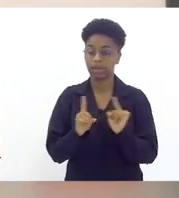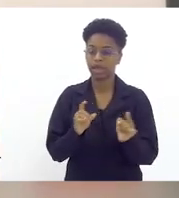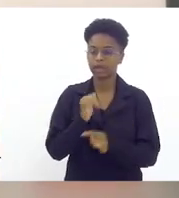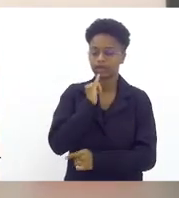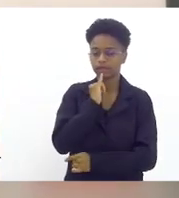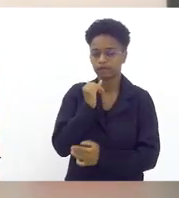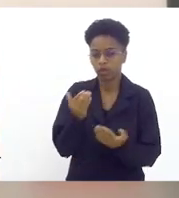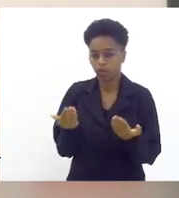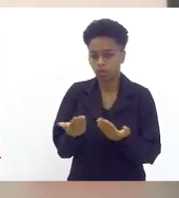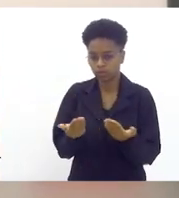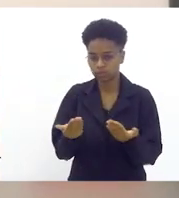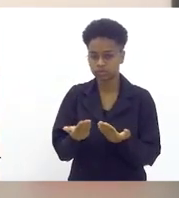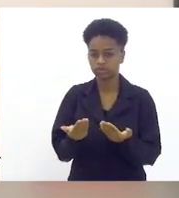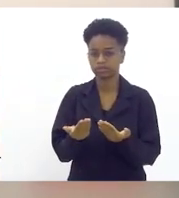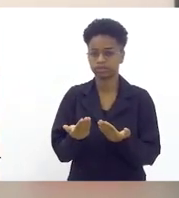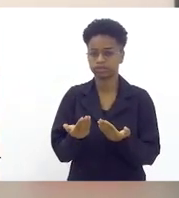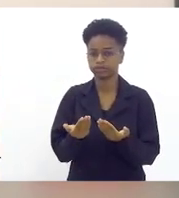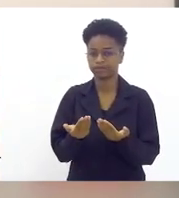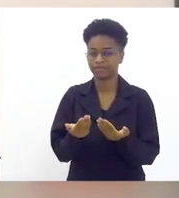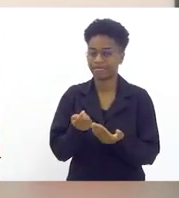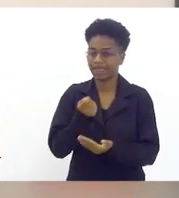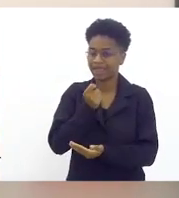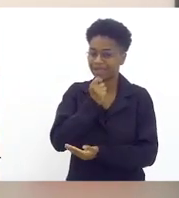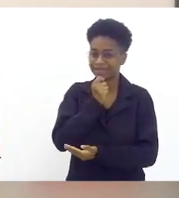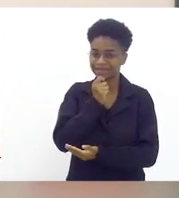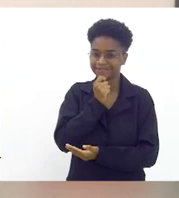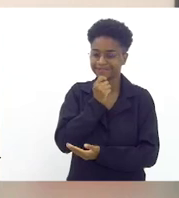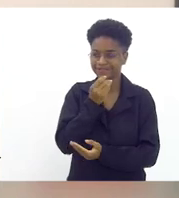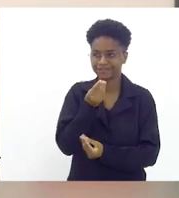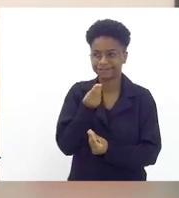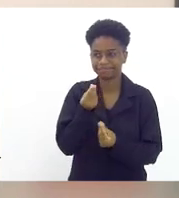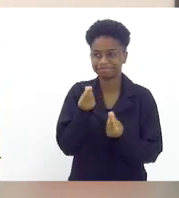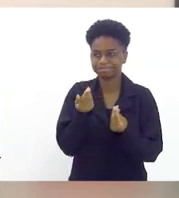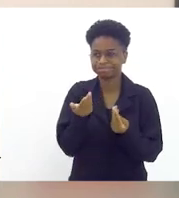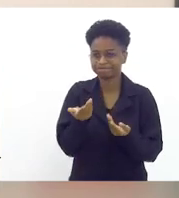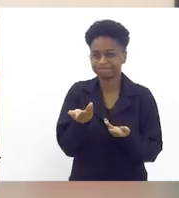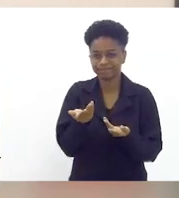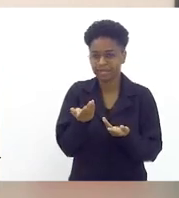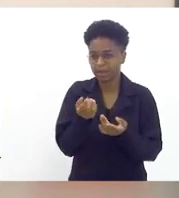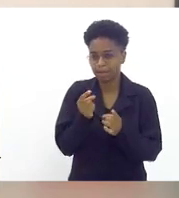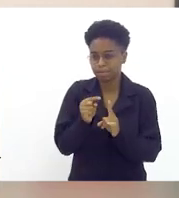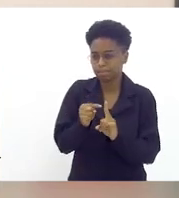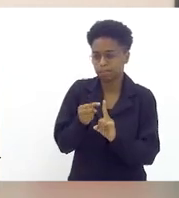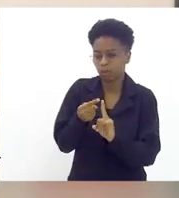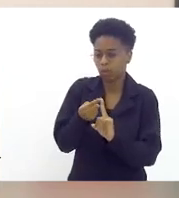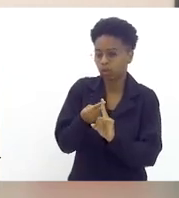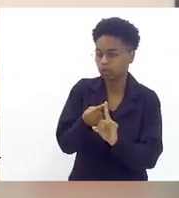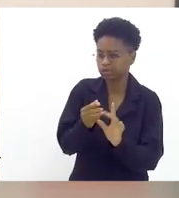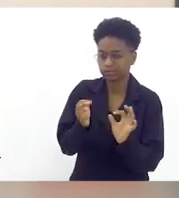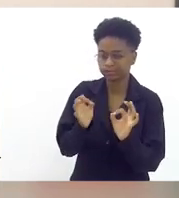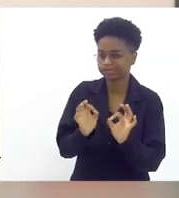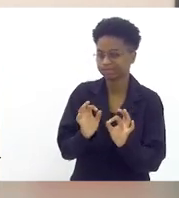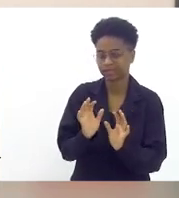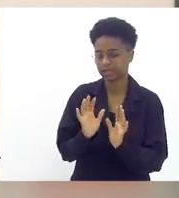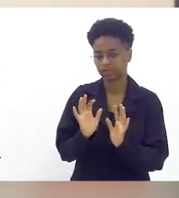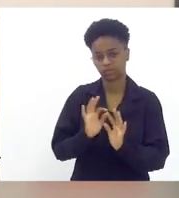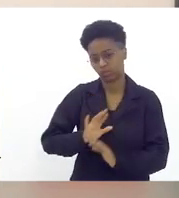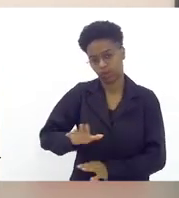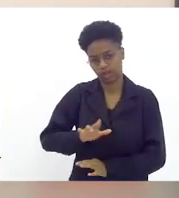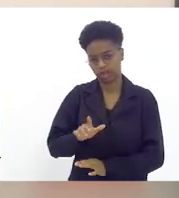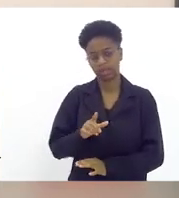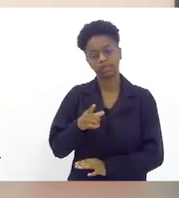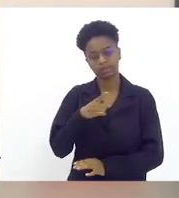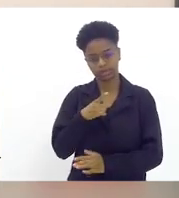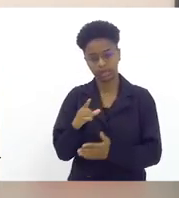hoje... o cenário ainda não é tão favorável. A gente se depara